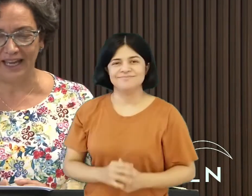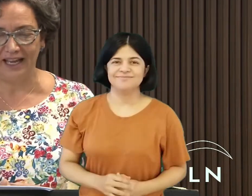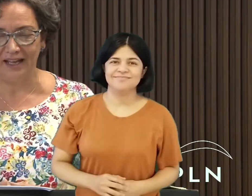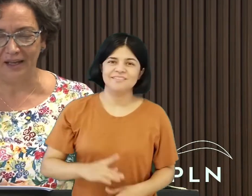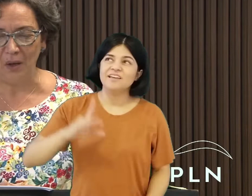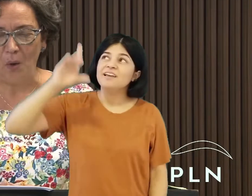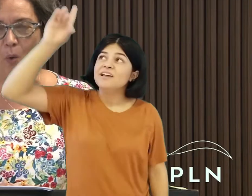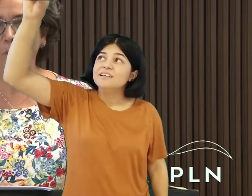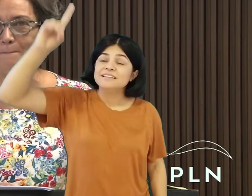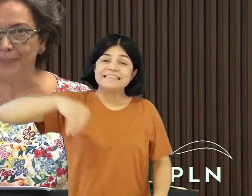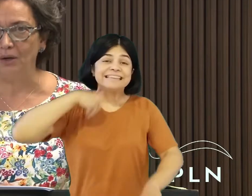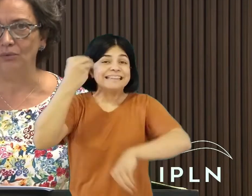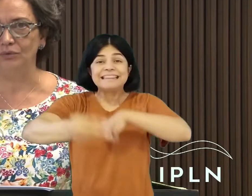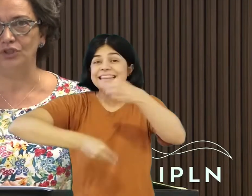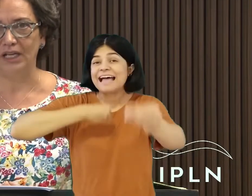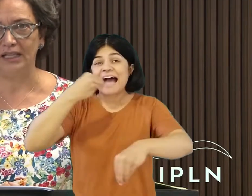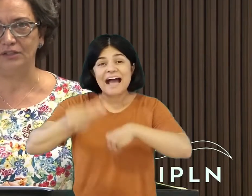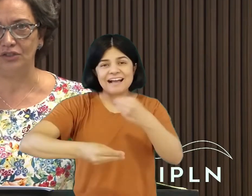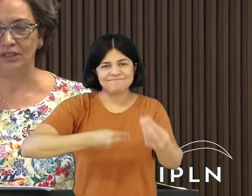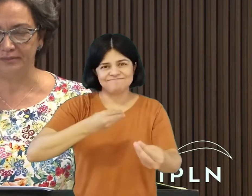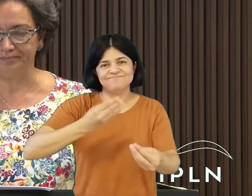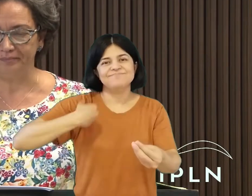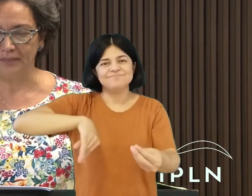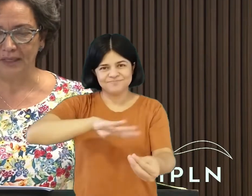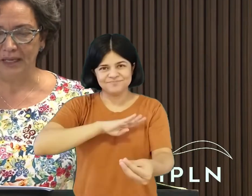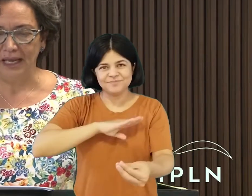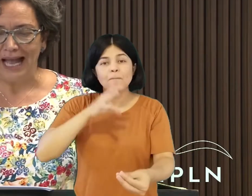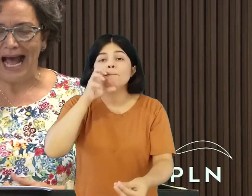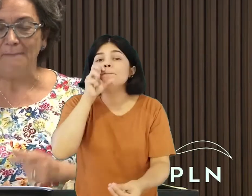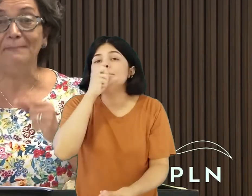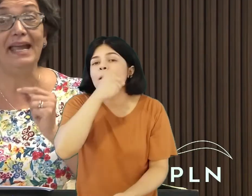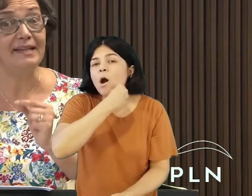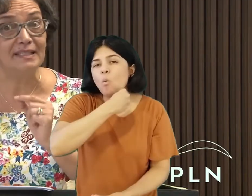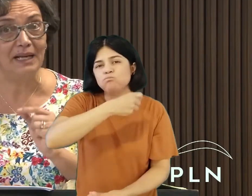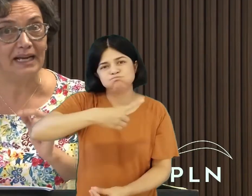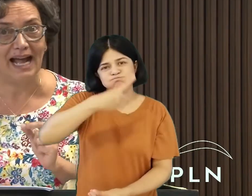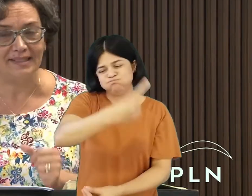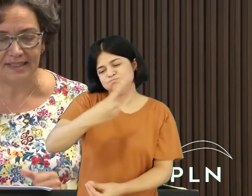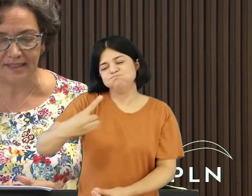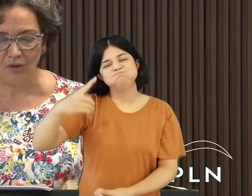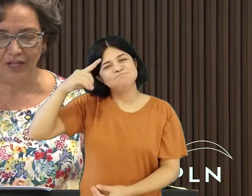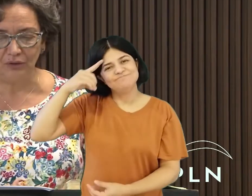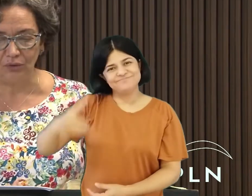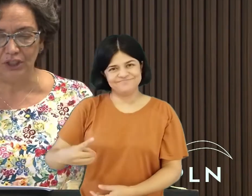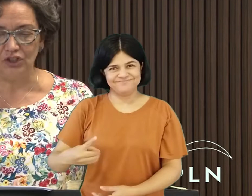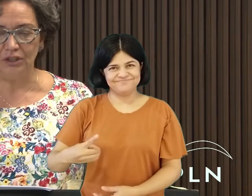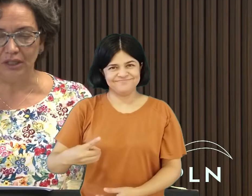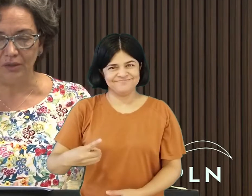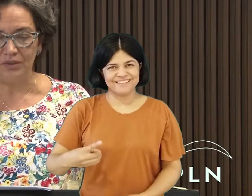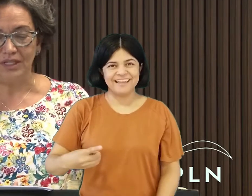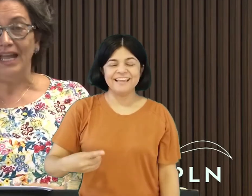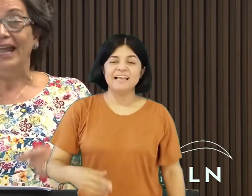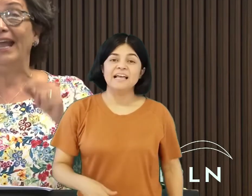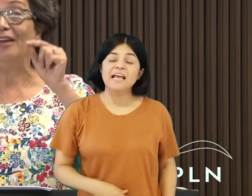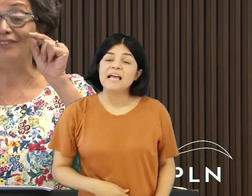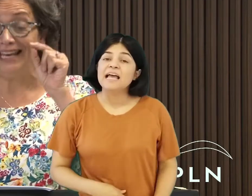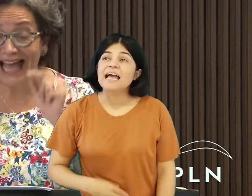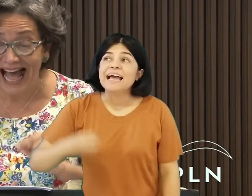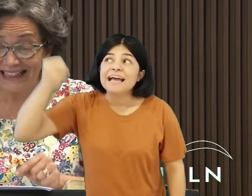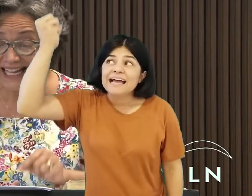a terra o pão de cada dia. A mesma graça salvadora de Deus